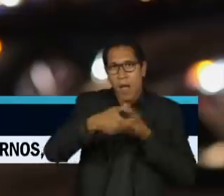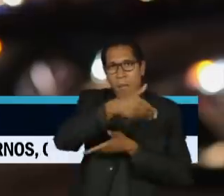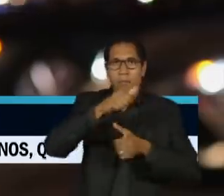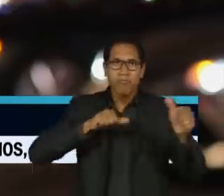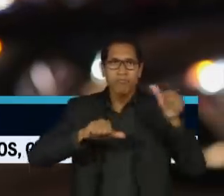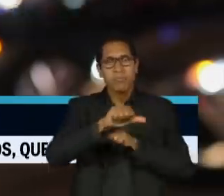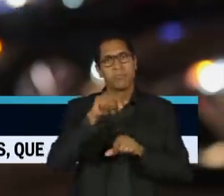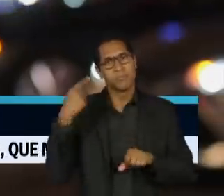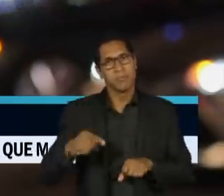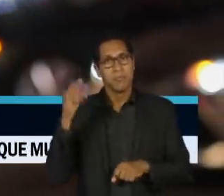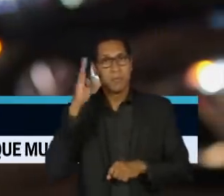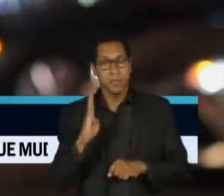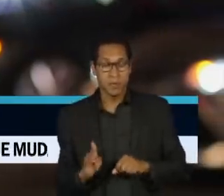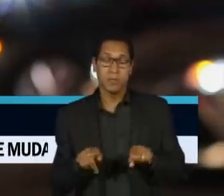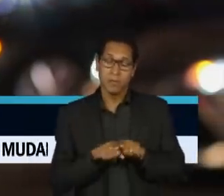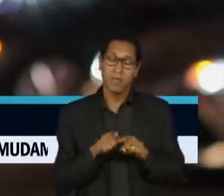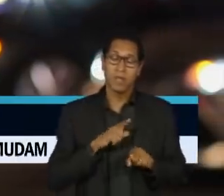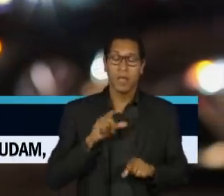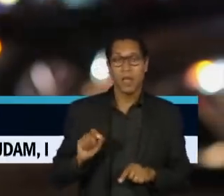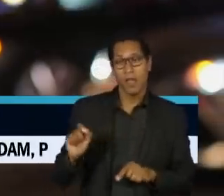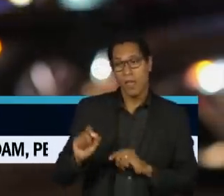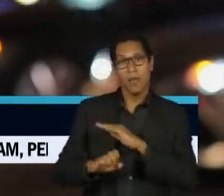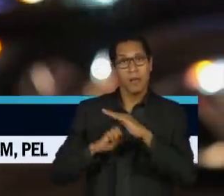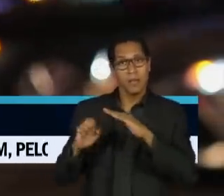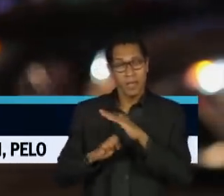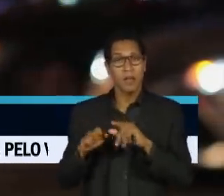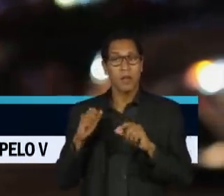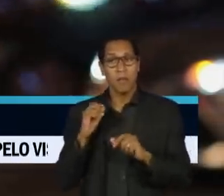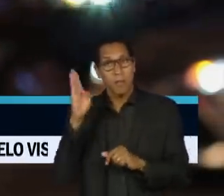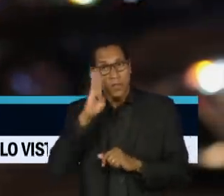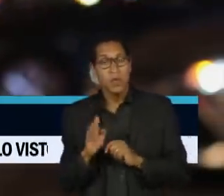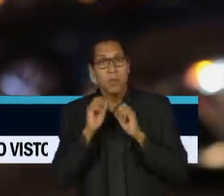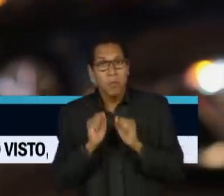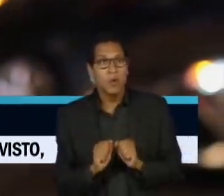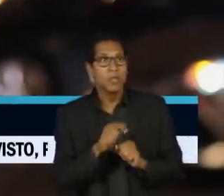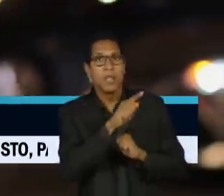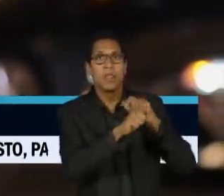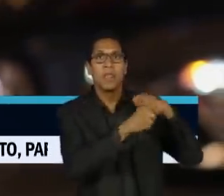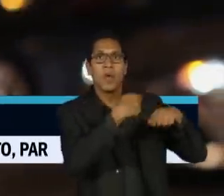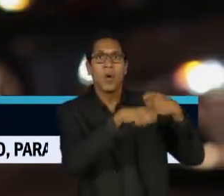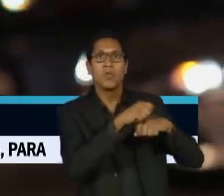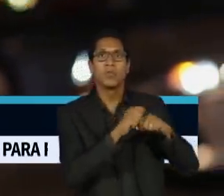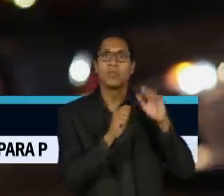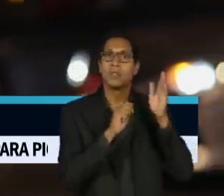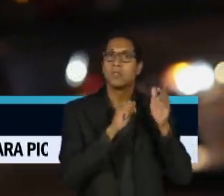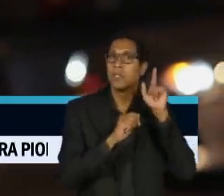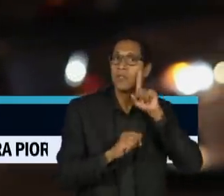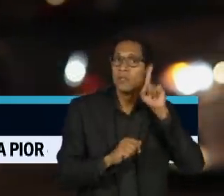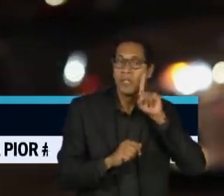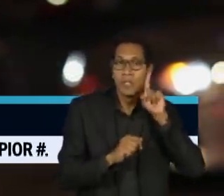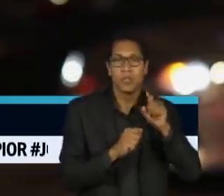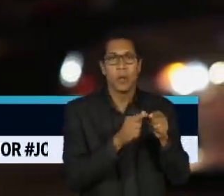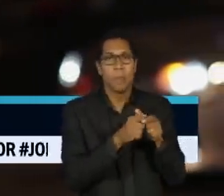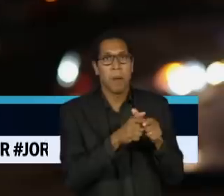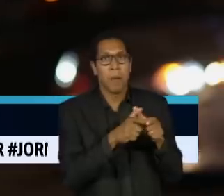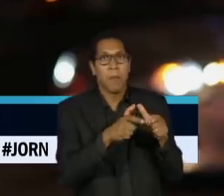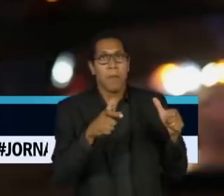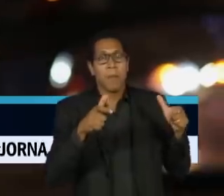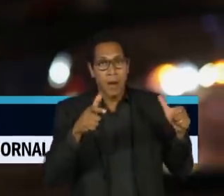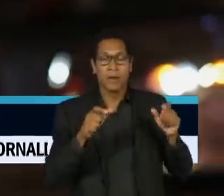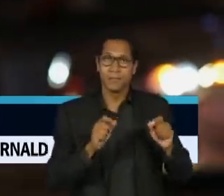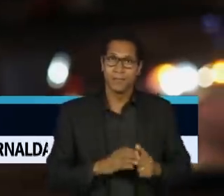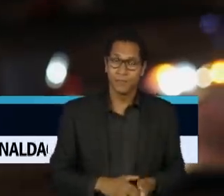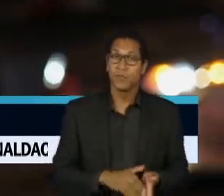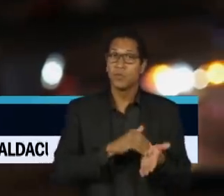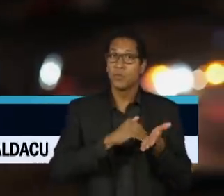têm uma estrutura para expandir seus negócios nos Estados Unidos. Custeado majoritariamente pela iniciativa privada, o escritório em Nova